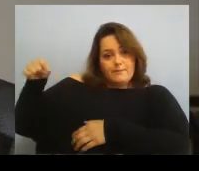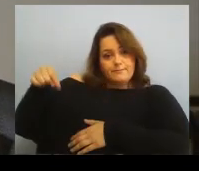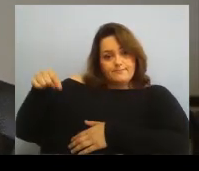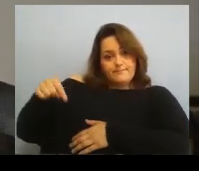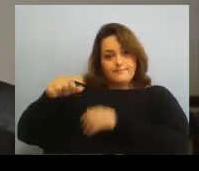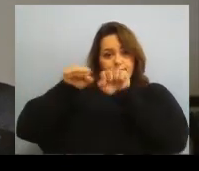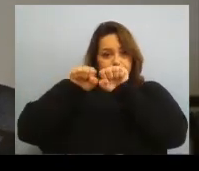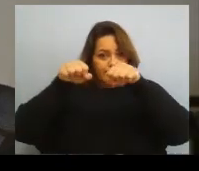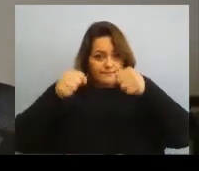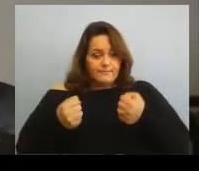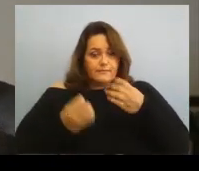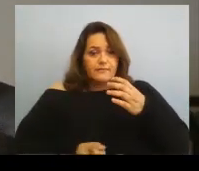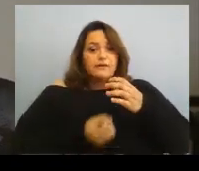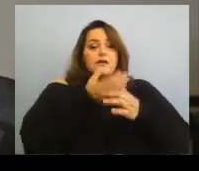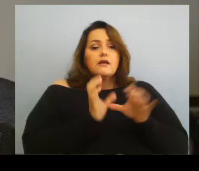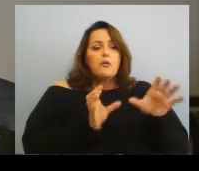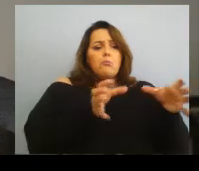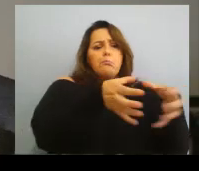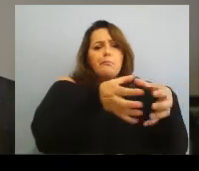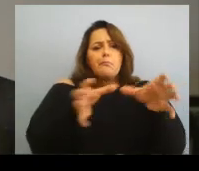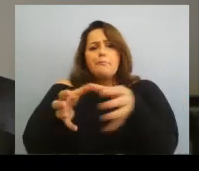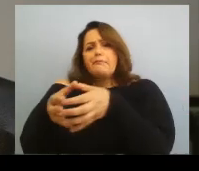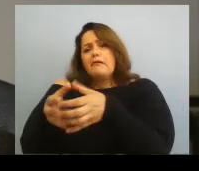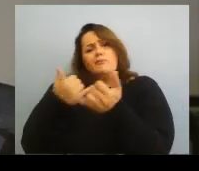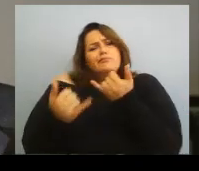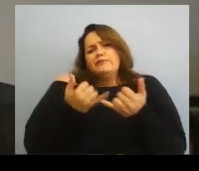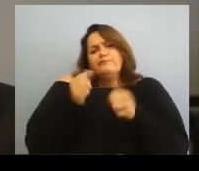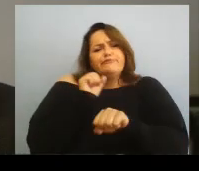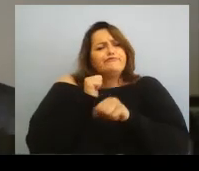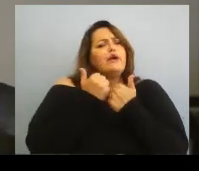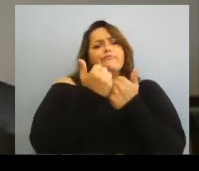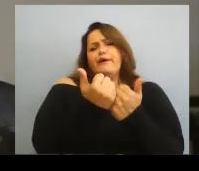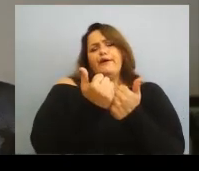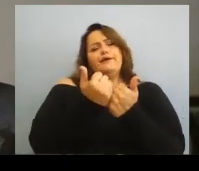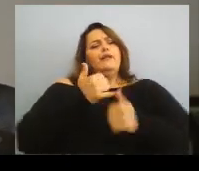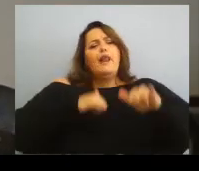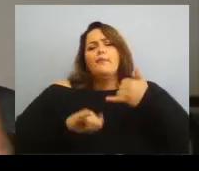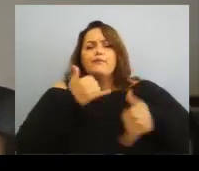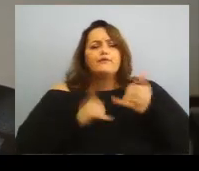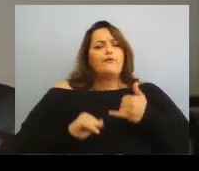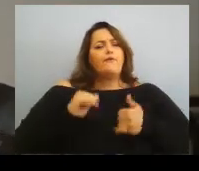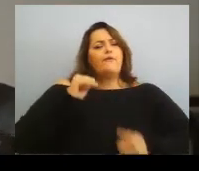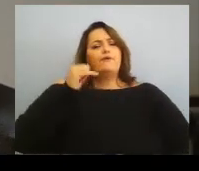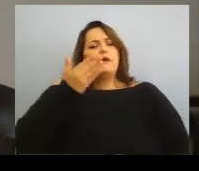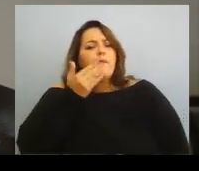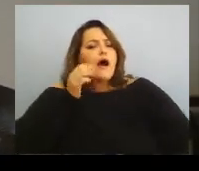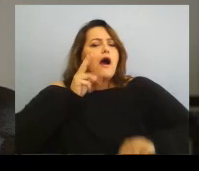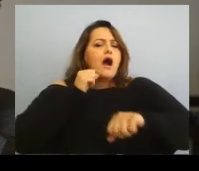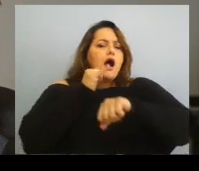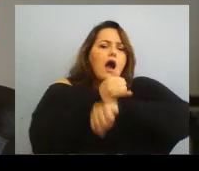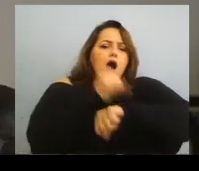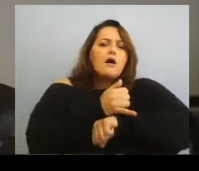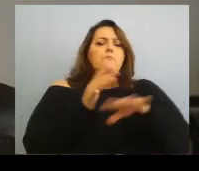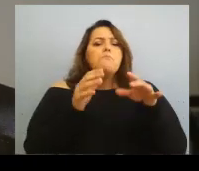sistema permite que você crie unidades. Isso é válido, por exemplo, para laboratórios, para empresas de alimentação industrial, uma série de atividades.